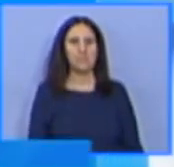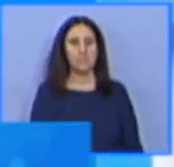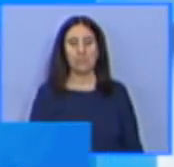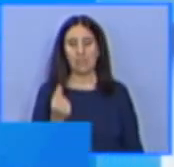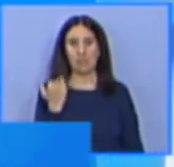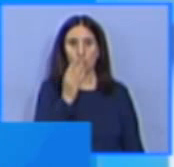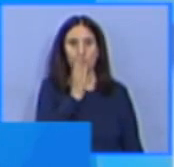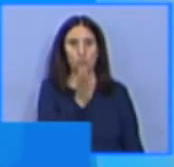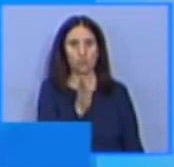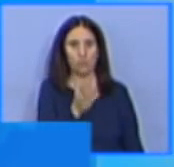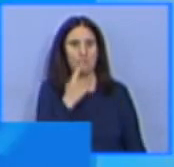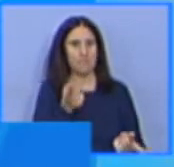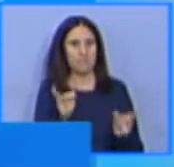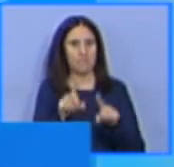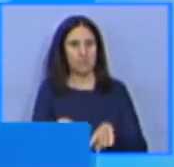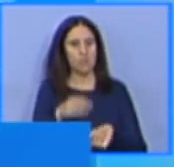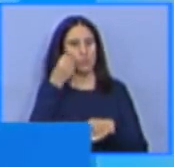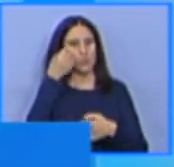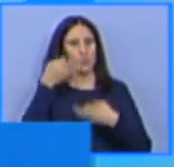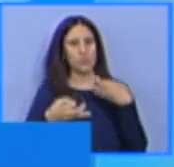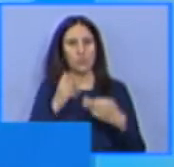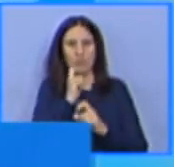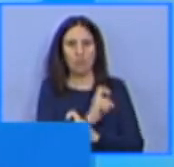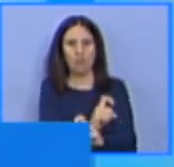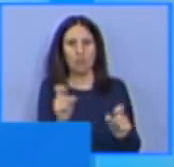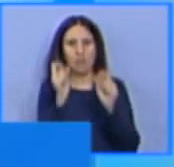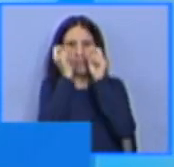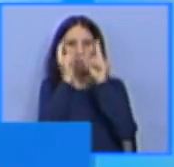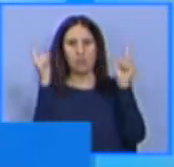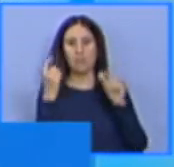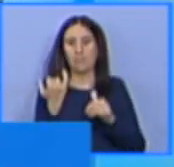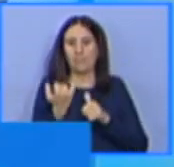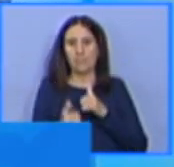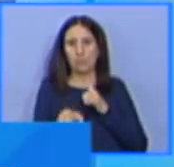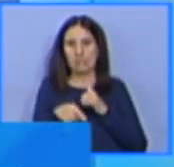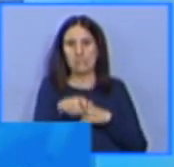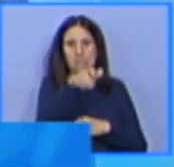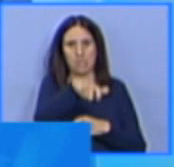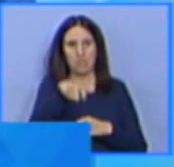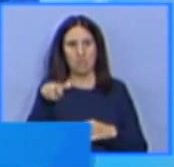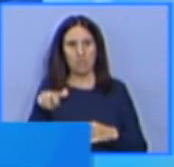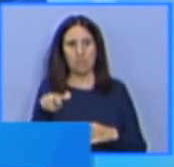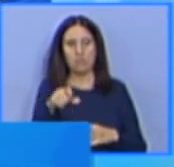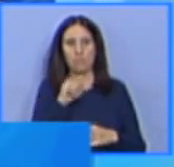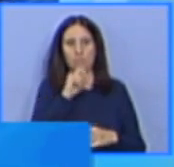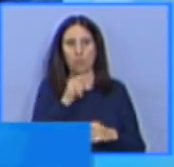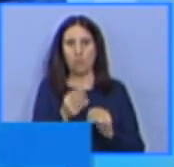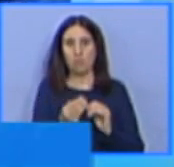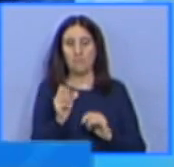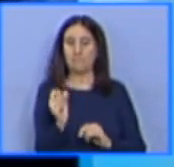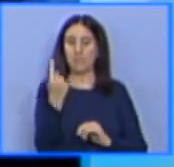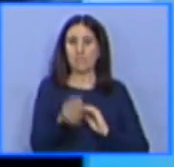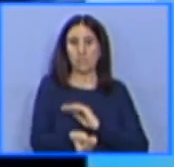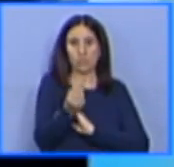há pouco, os juristas alertam para o perigo de estes casos poderem ser excepcionais